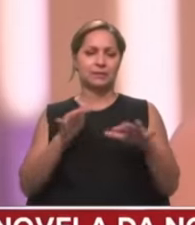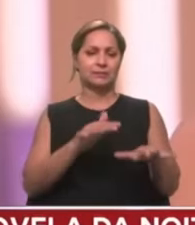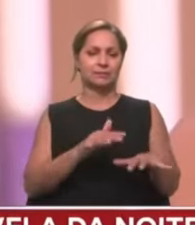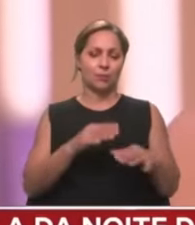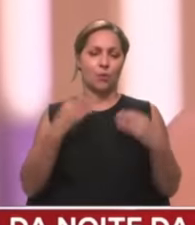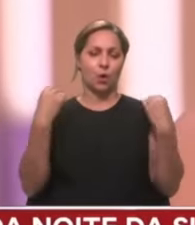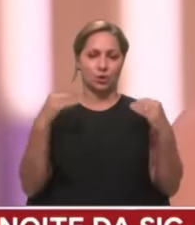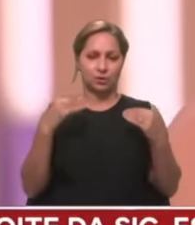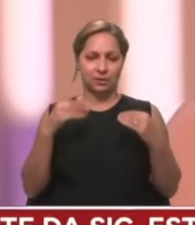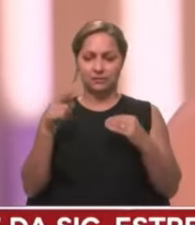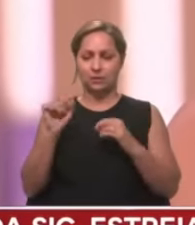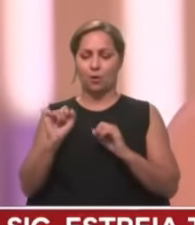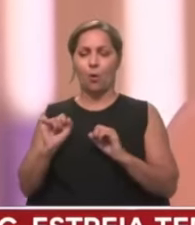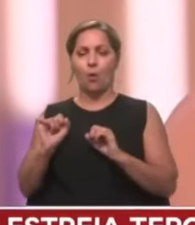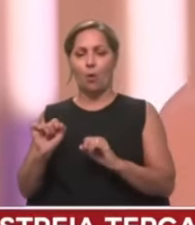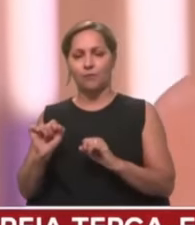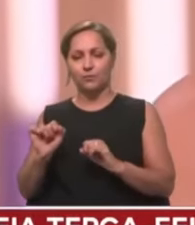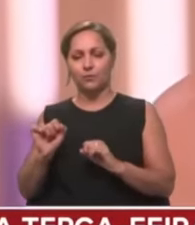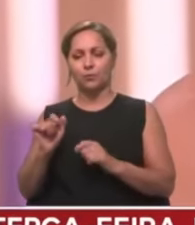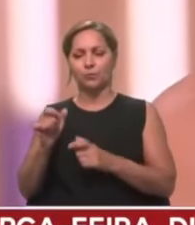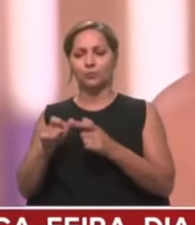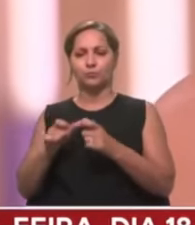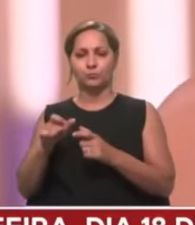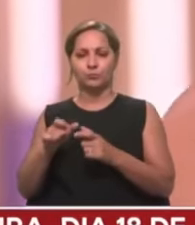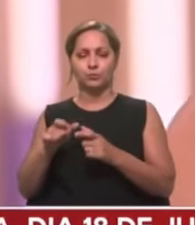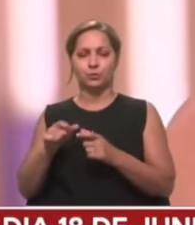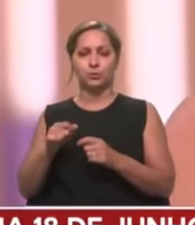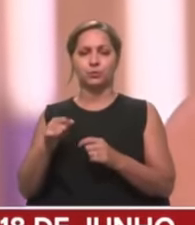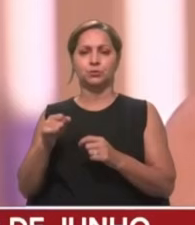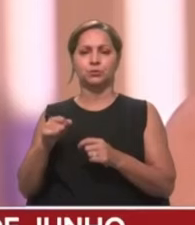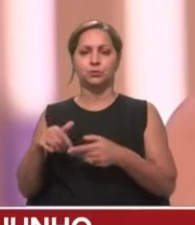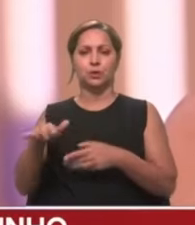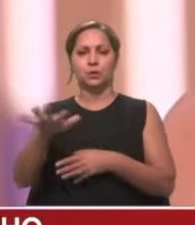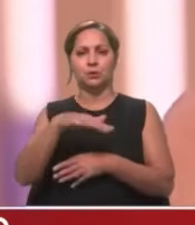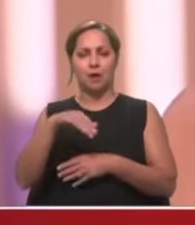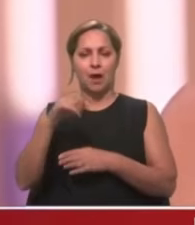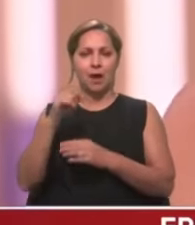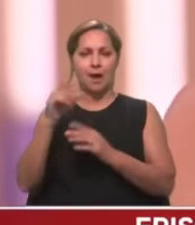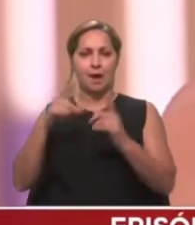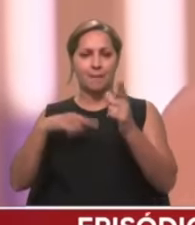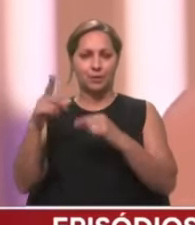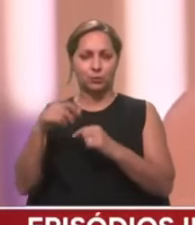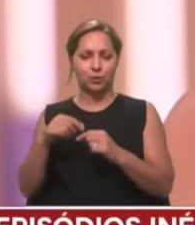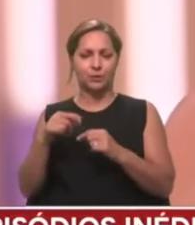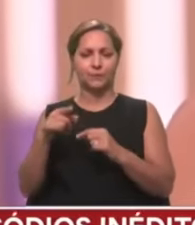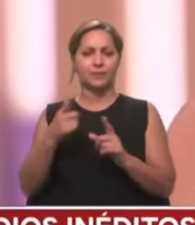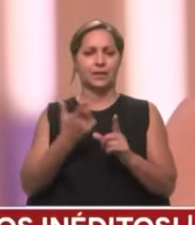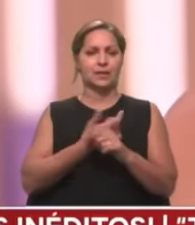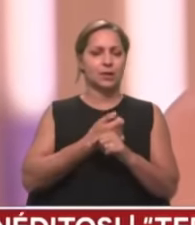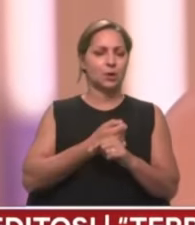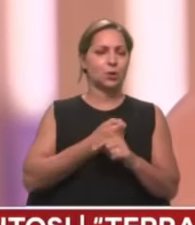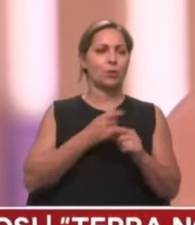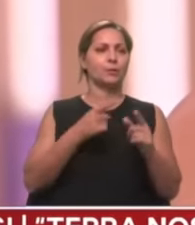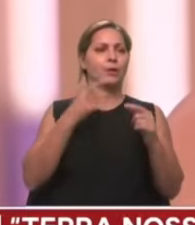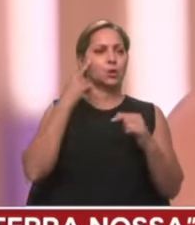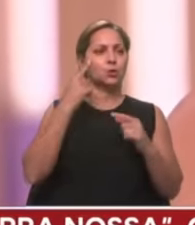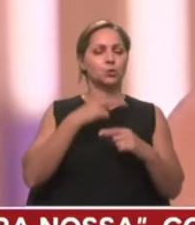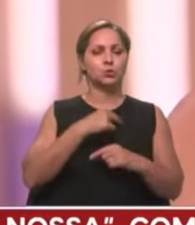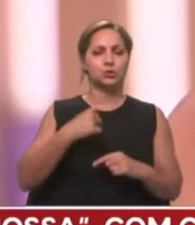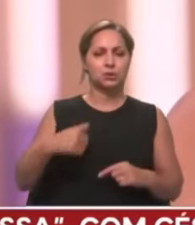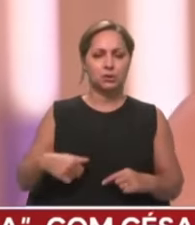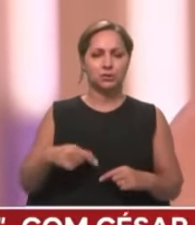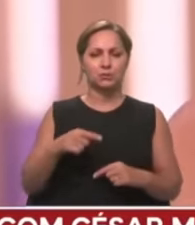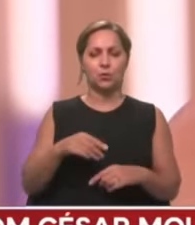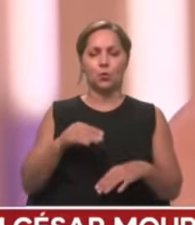Francisco ofendeu a a as pessoas do barro da amadour o Francisco ofendeu as pessoas que compram no chinês portanto is foi os